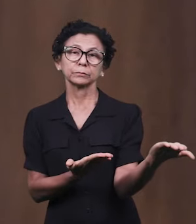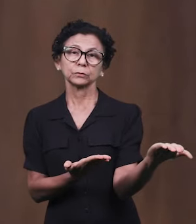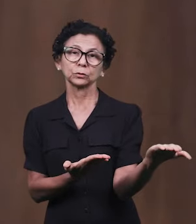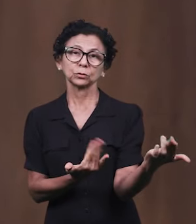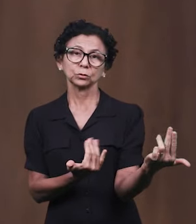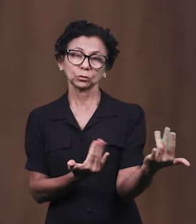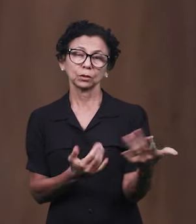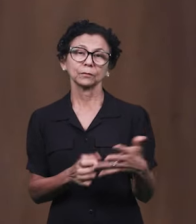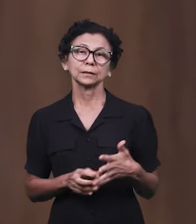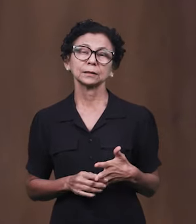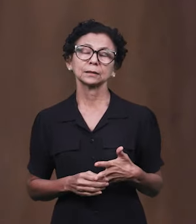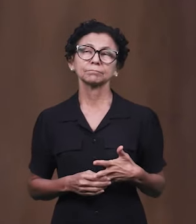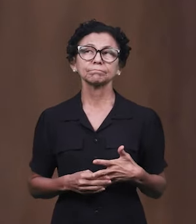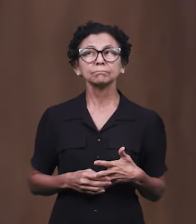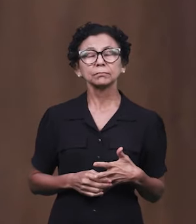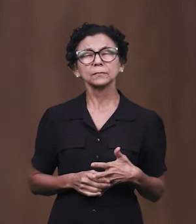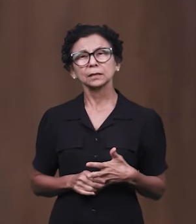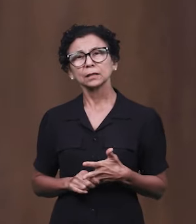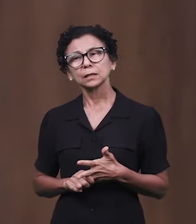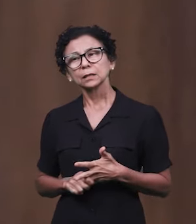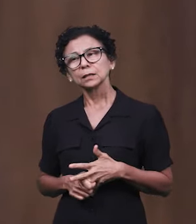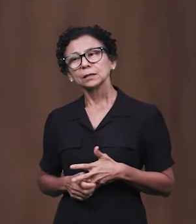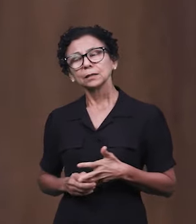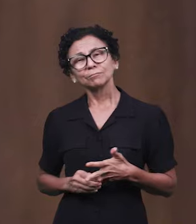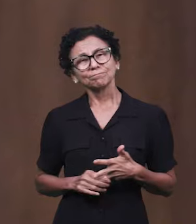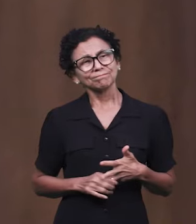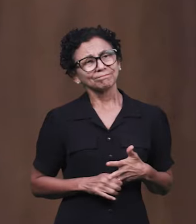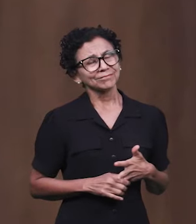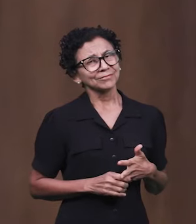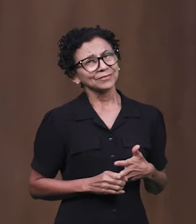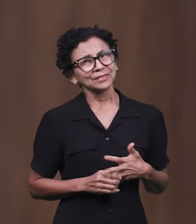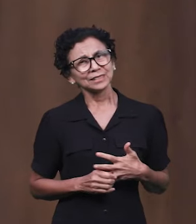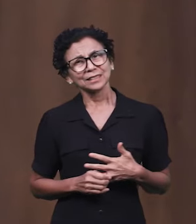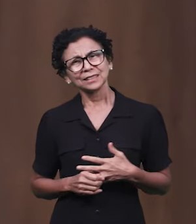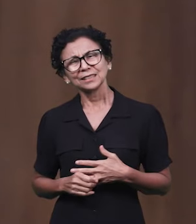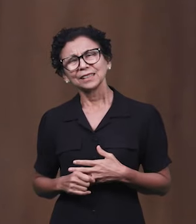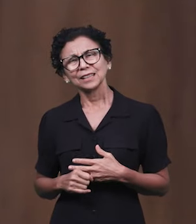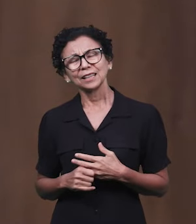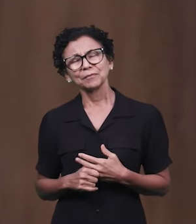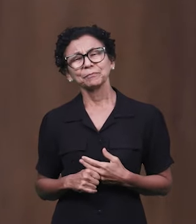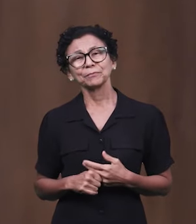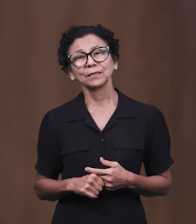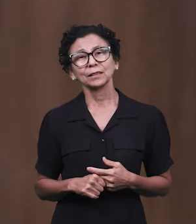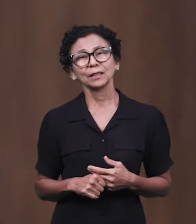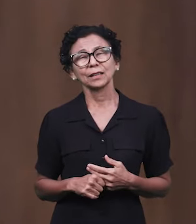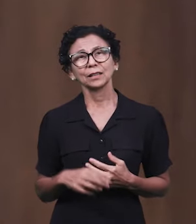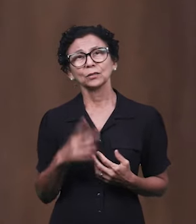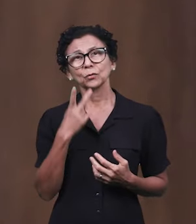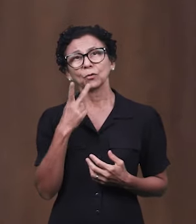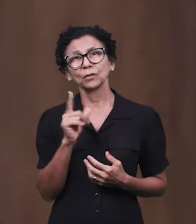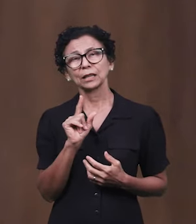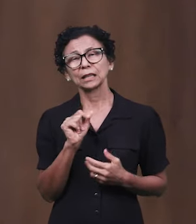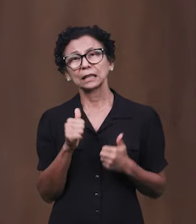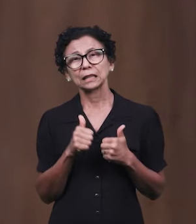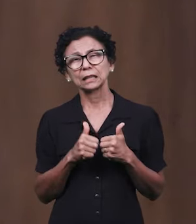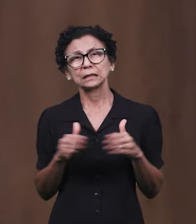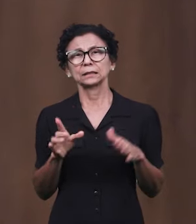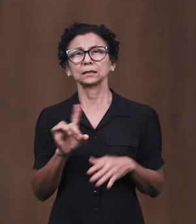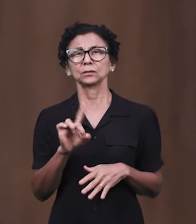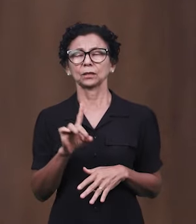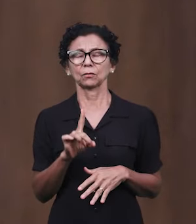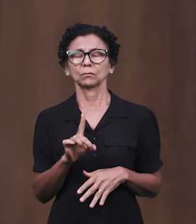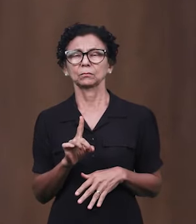assim, nós não estamos iniciando porque a acessibilidade ela sempre existiu, né? Mas é um trabalho que está tendo um novo olhar,